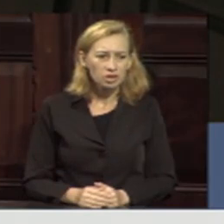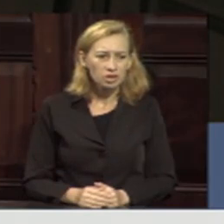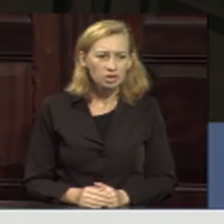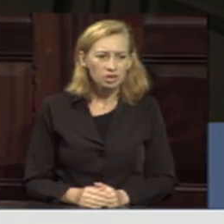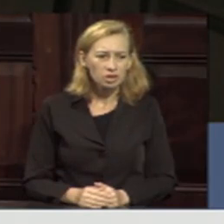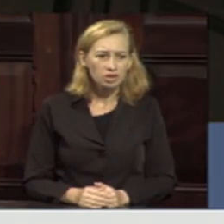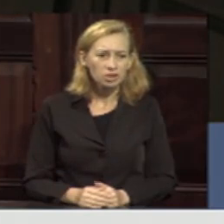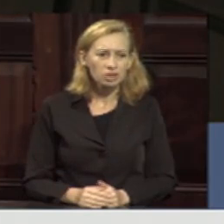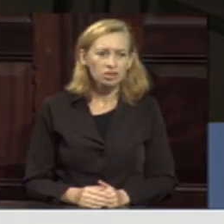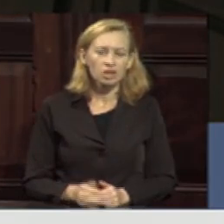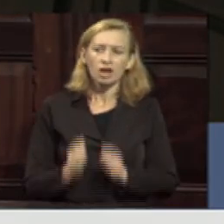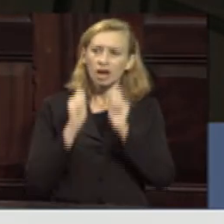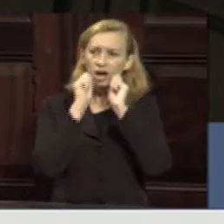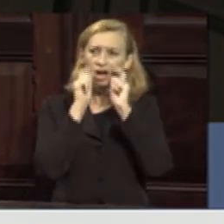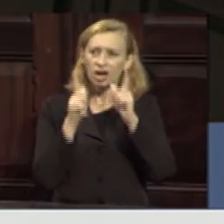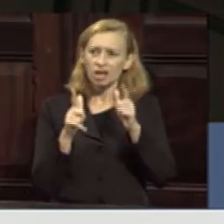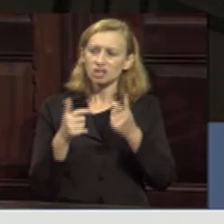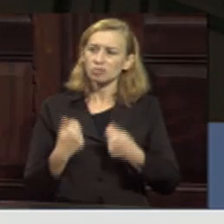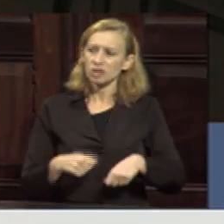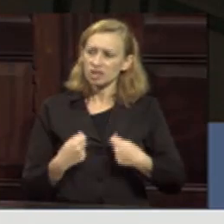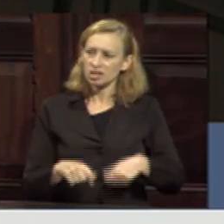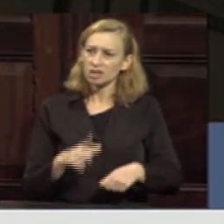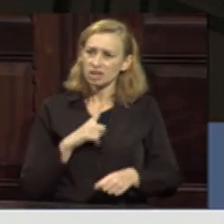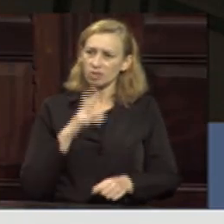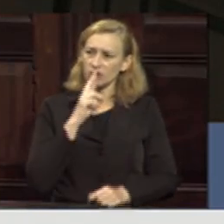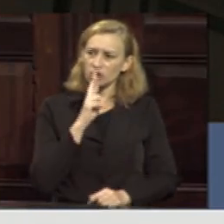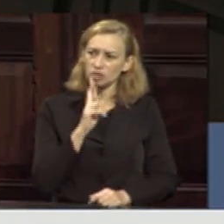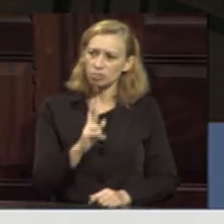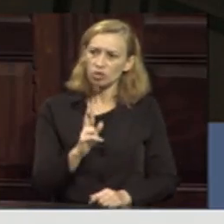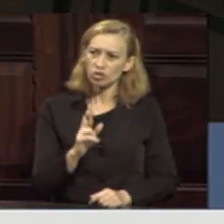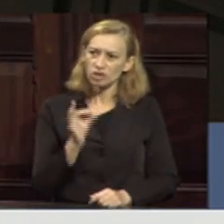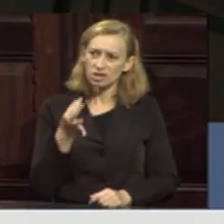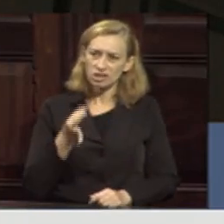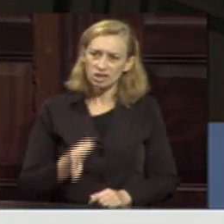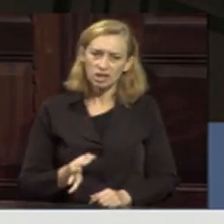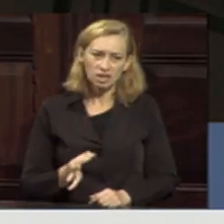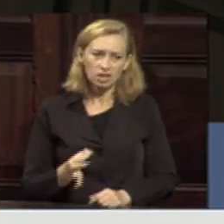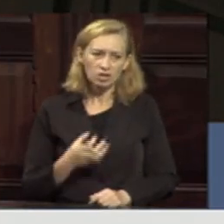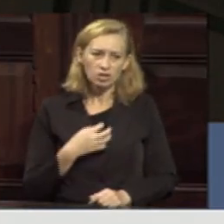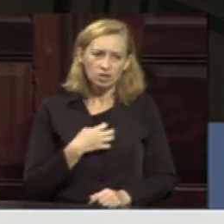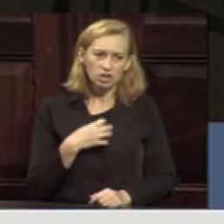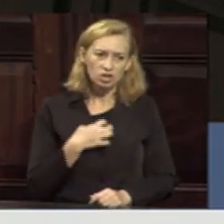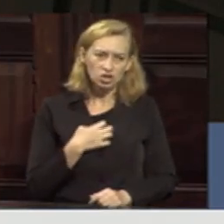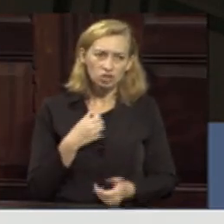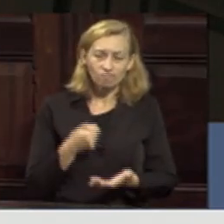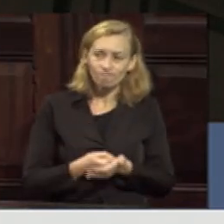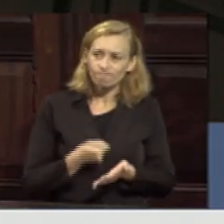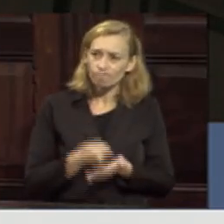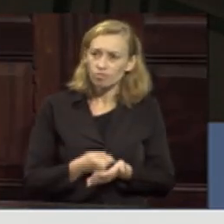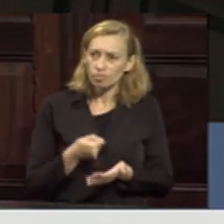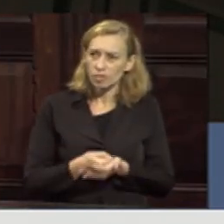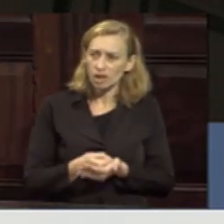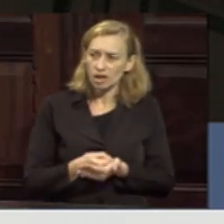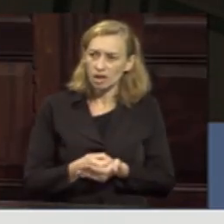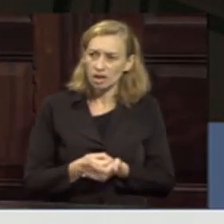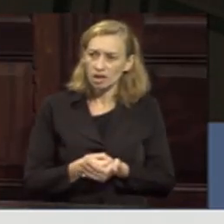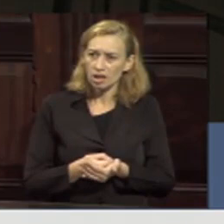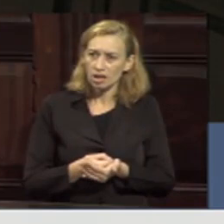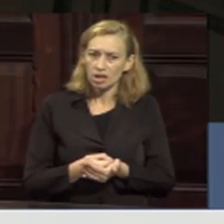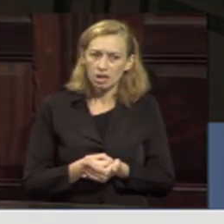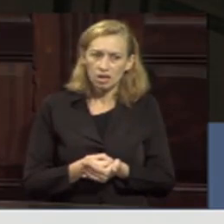precisa dar uma resposta à altura, no sentido de cobrar uma